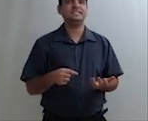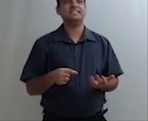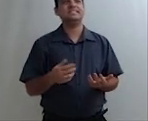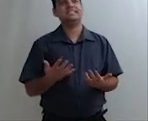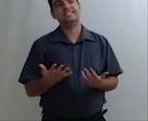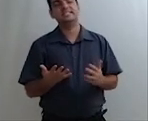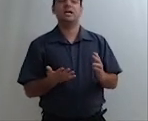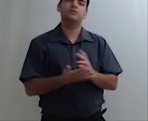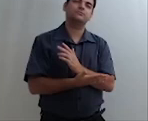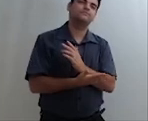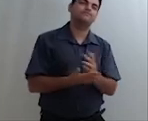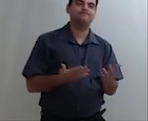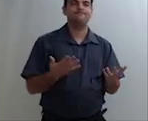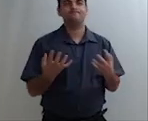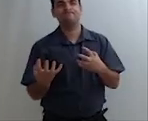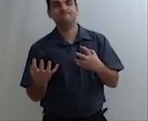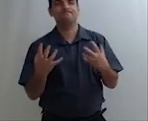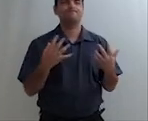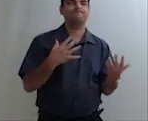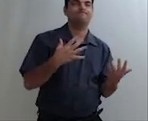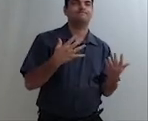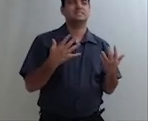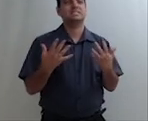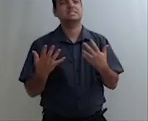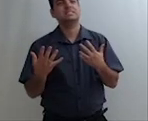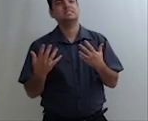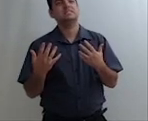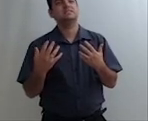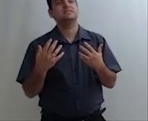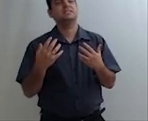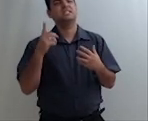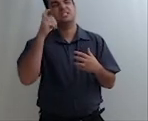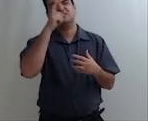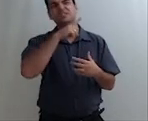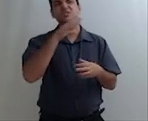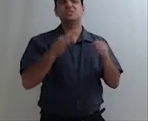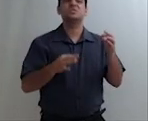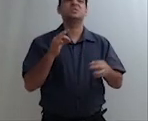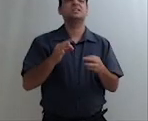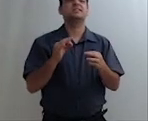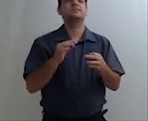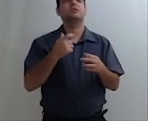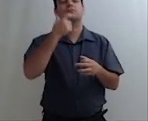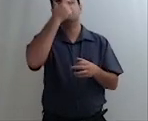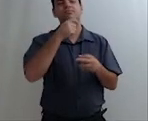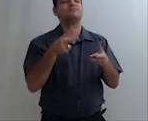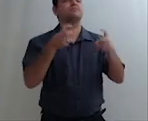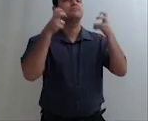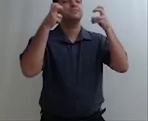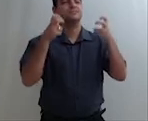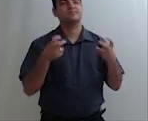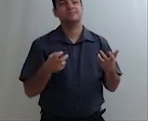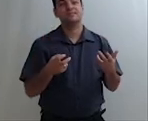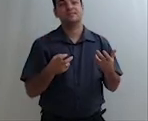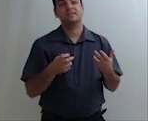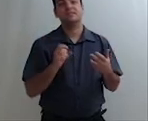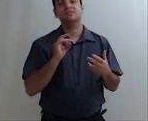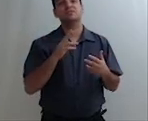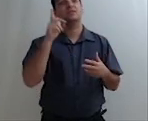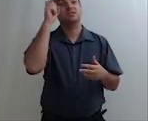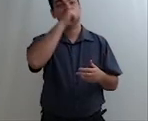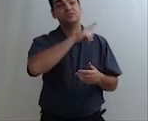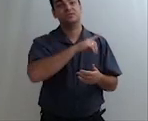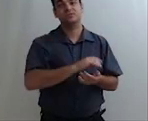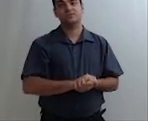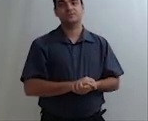né Essa essa subjetividade essa insegurança que é a prova por reconhecimento